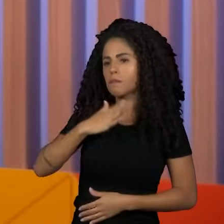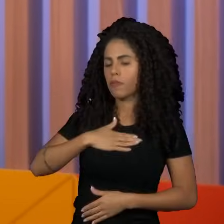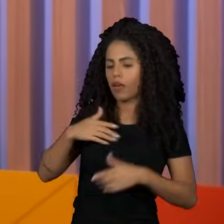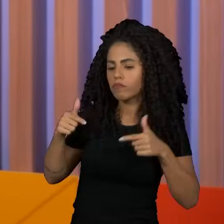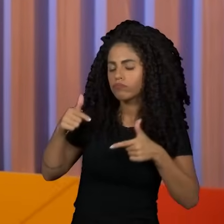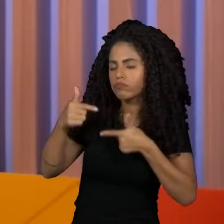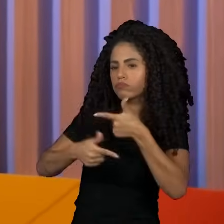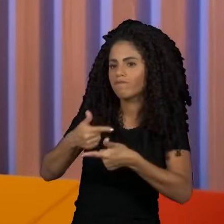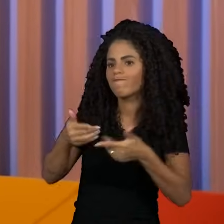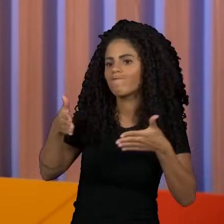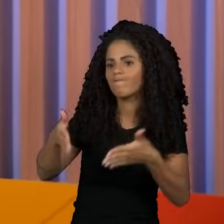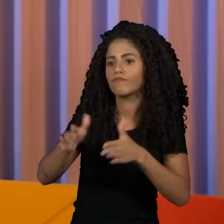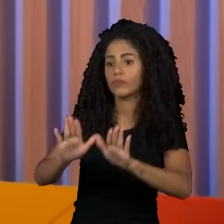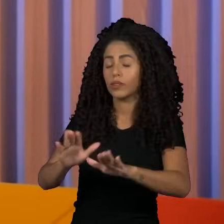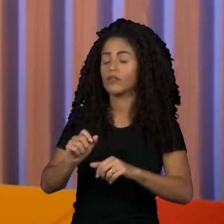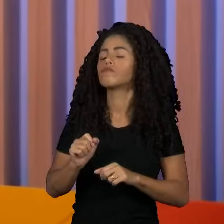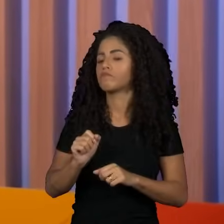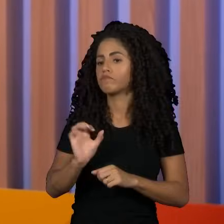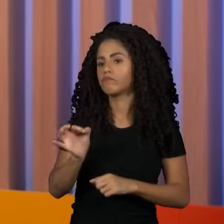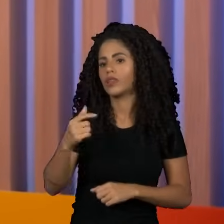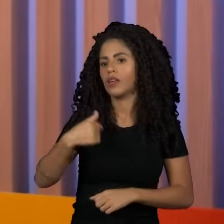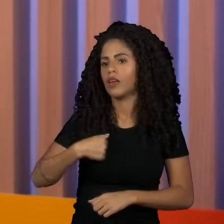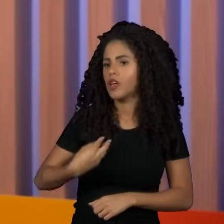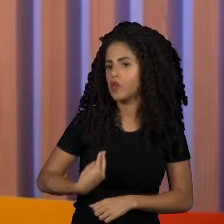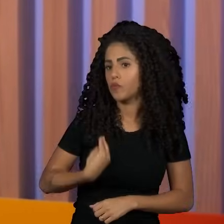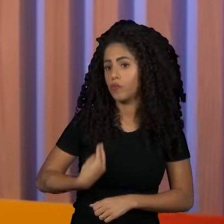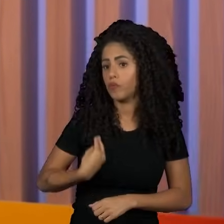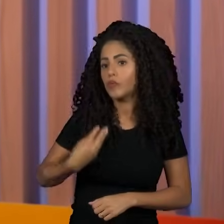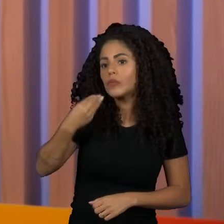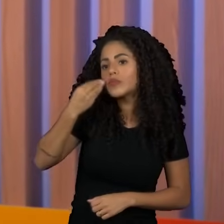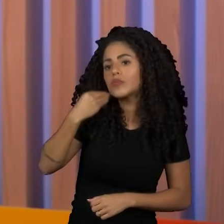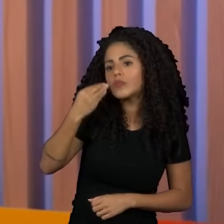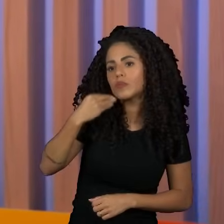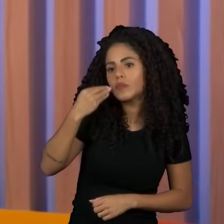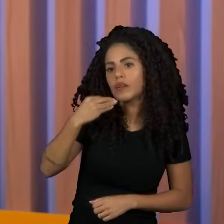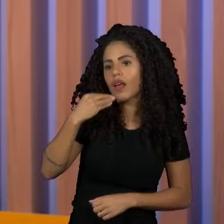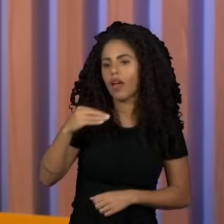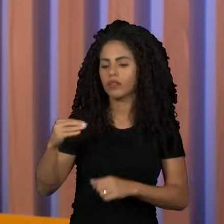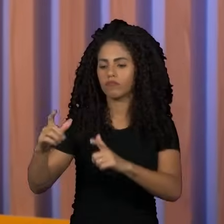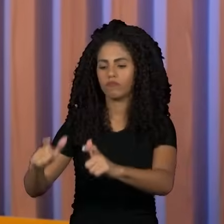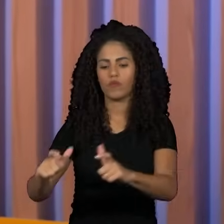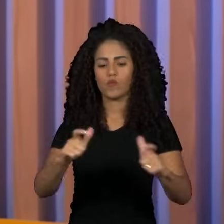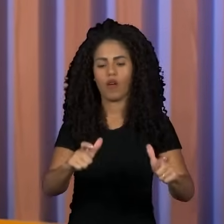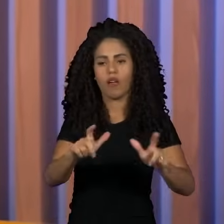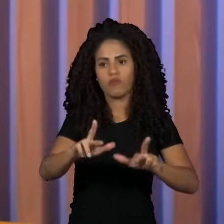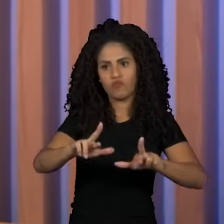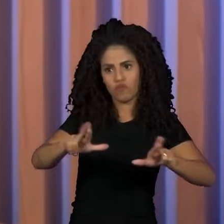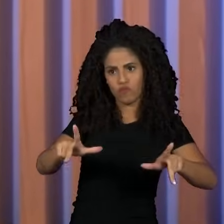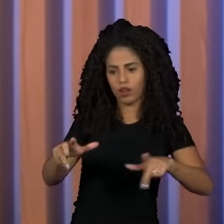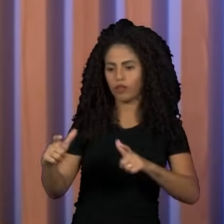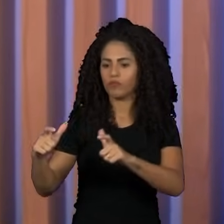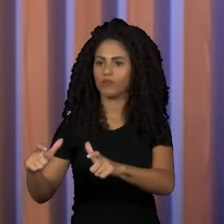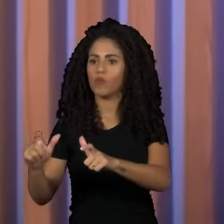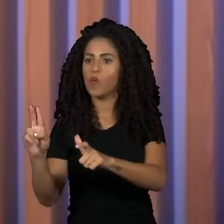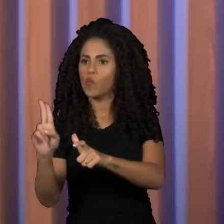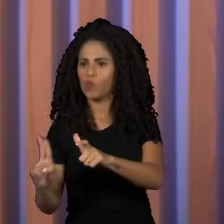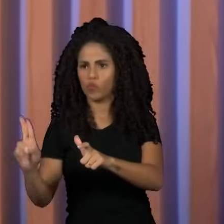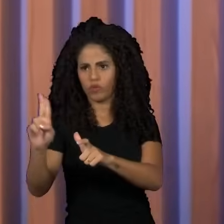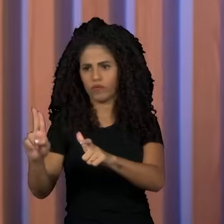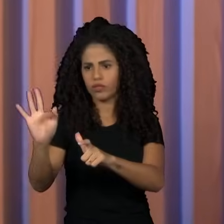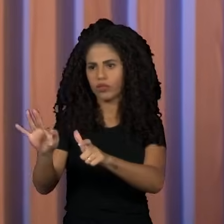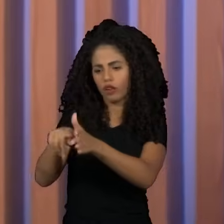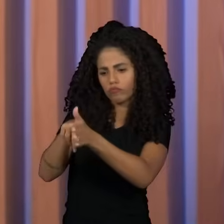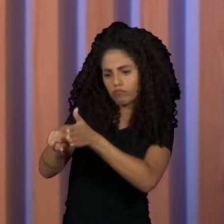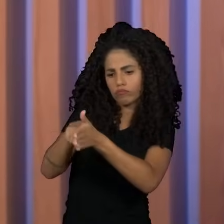fala. Eu vivo duas experiências, né, em dois ambientes diferentes. Nas universidades, instituições de